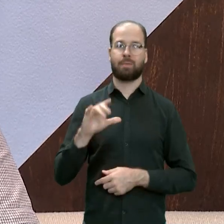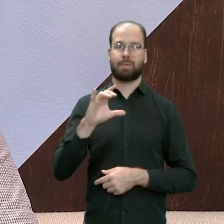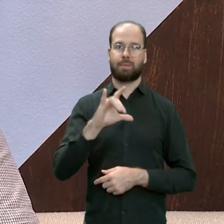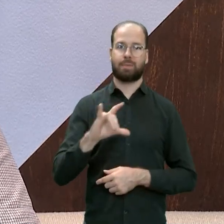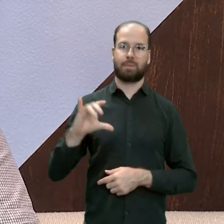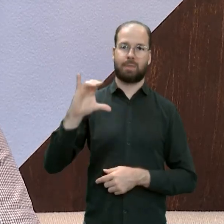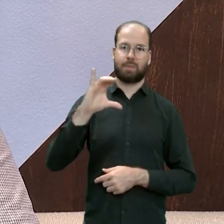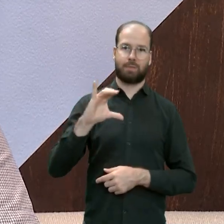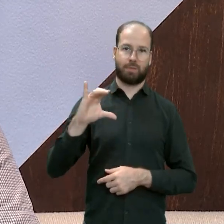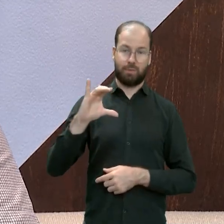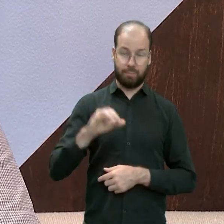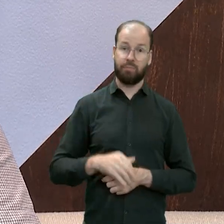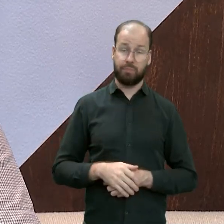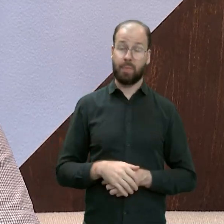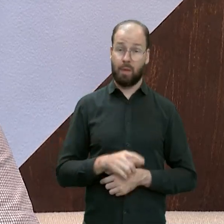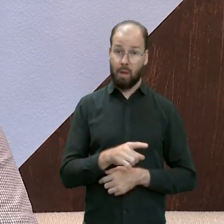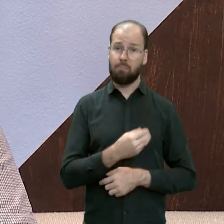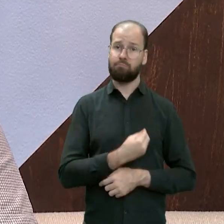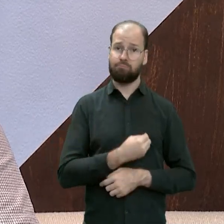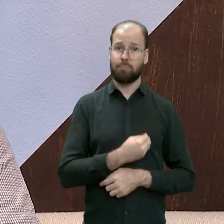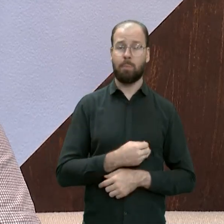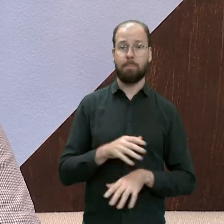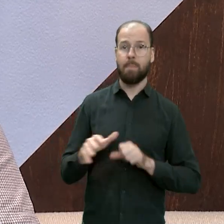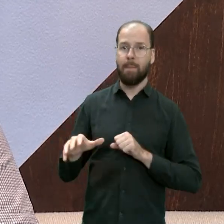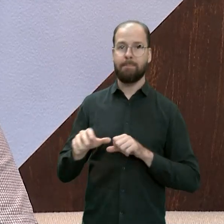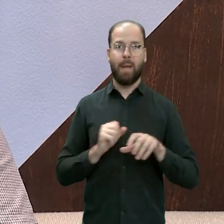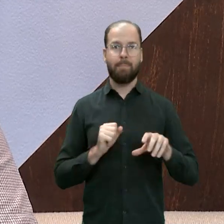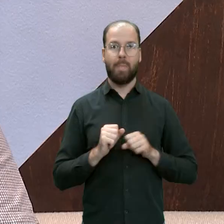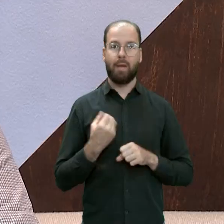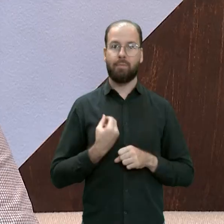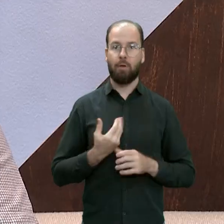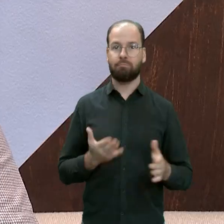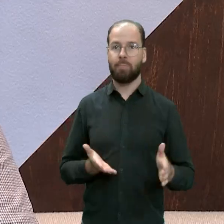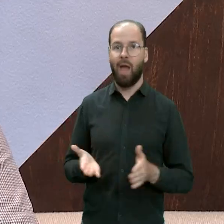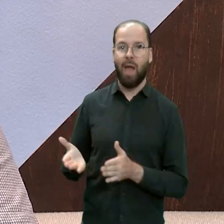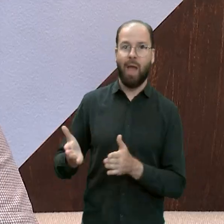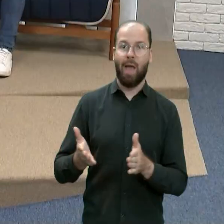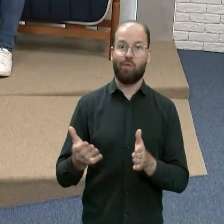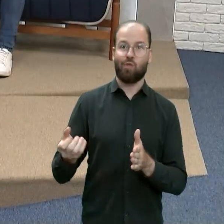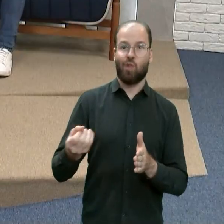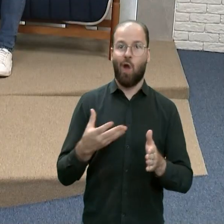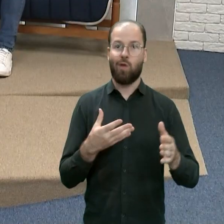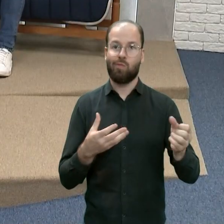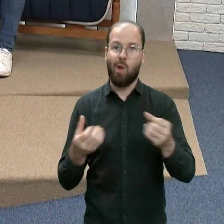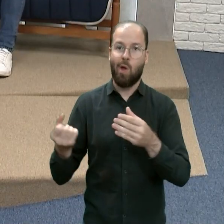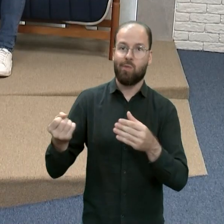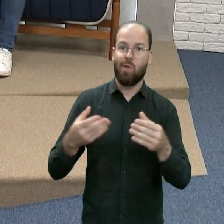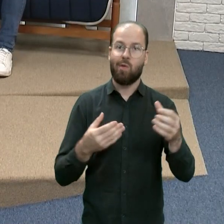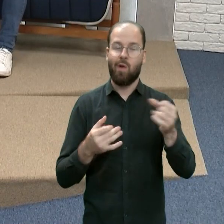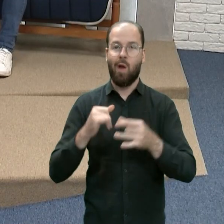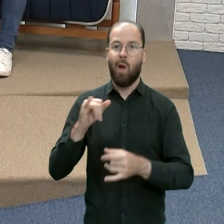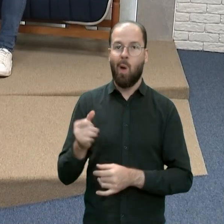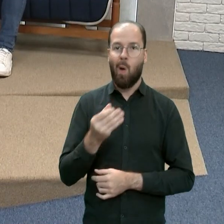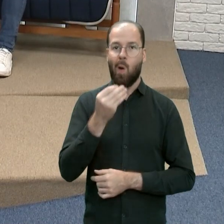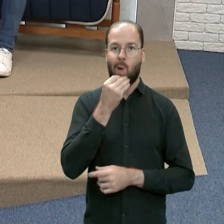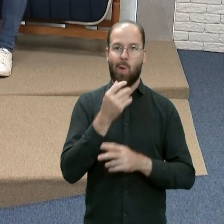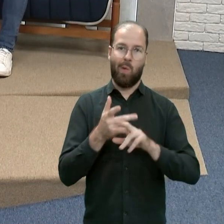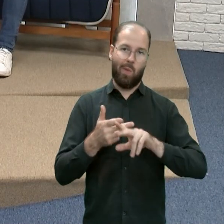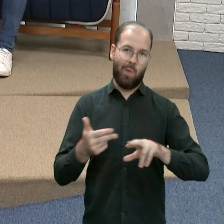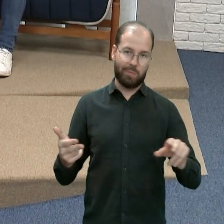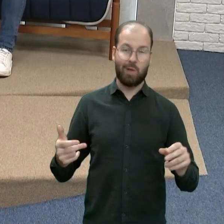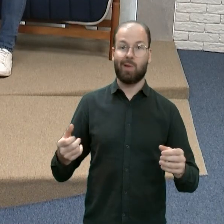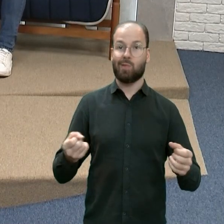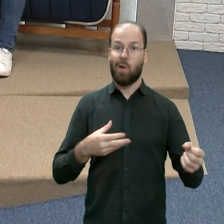Então, os acessos que a gente vai tendo ao longo da vida, eles vão despertando para novas possibilidades também, né? Eles vão trazendo